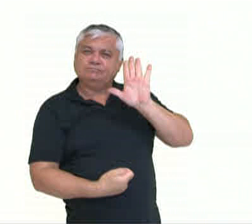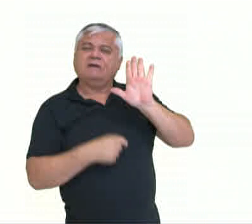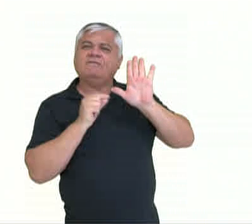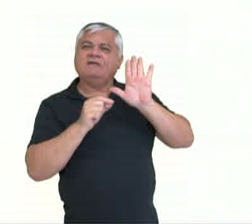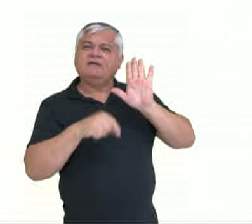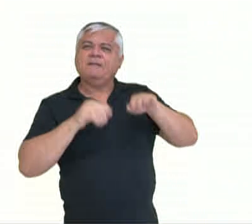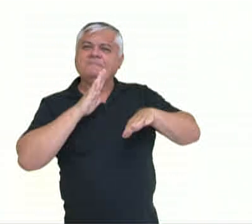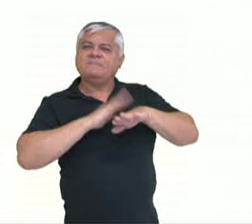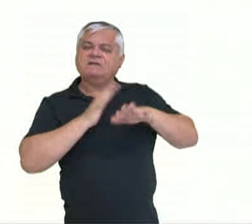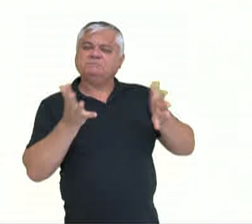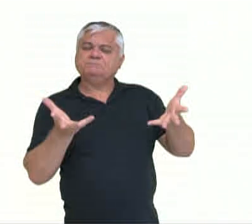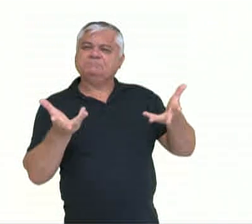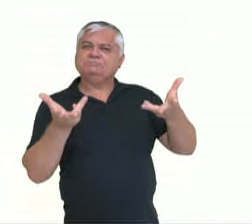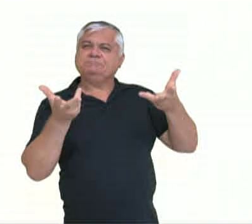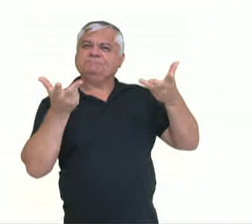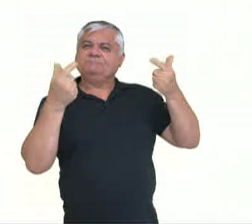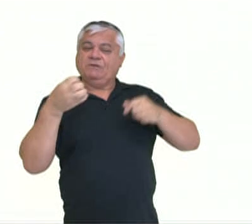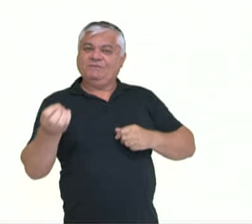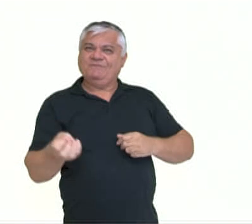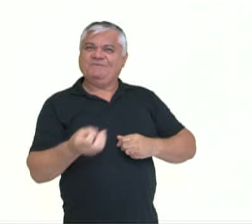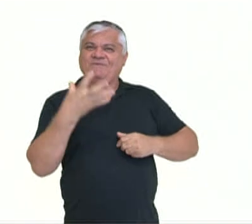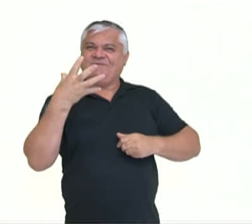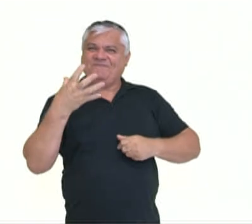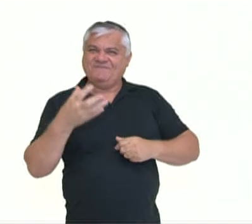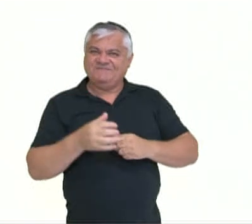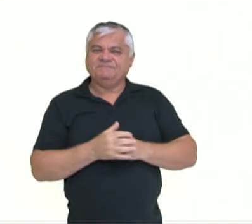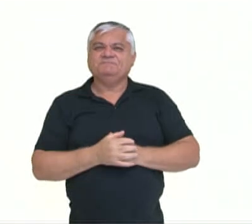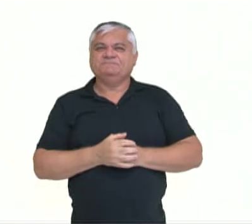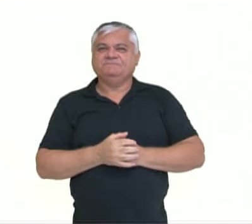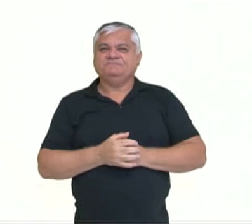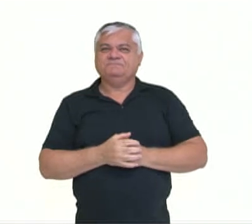mais galante, mais novo.